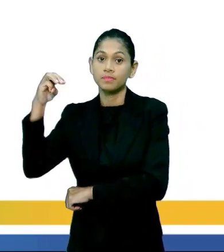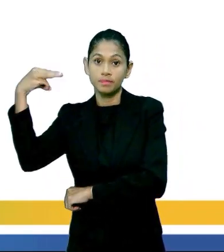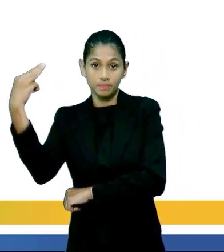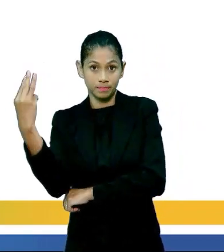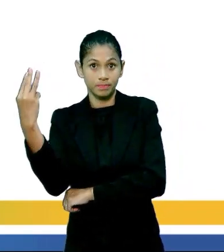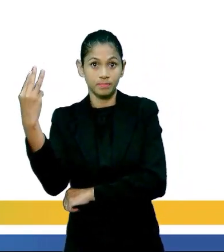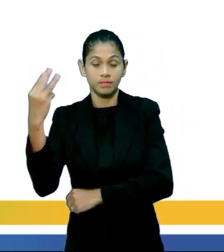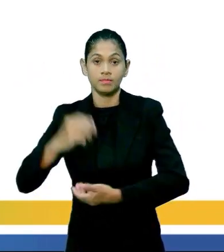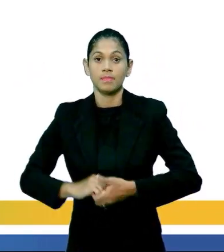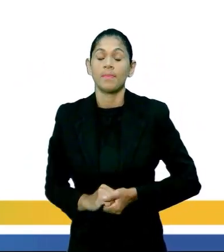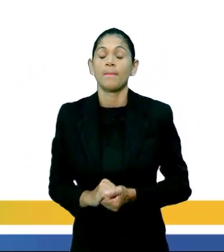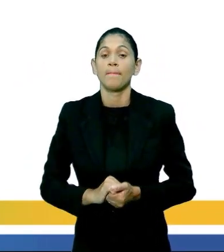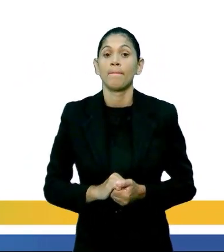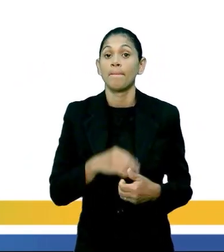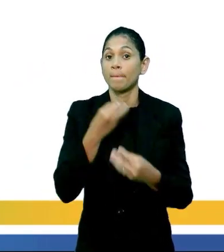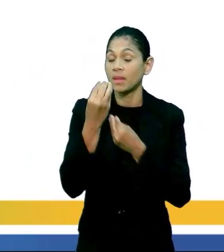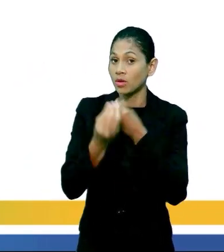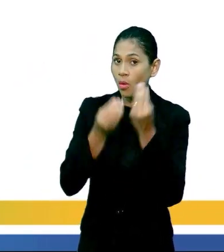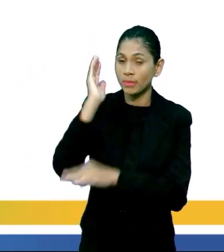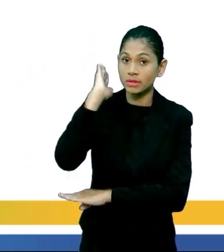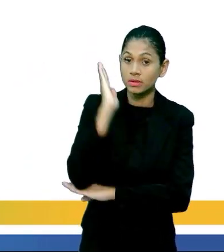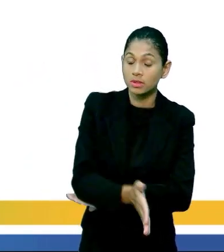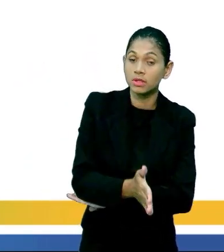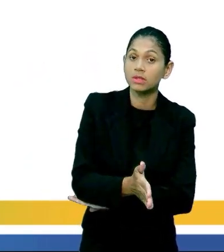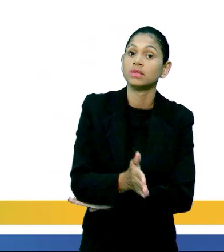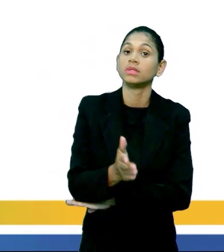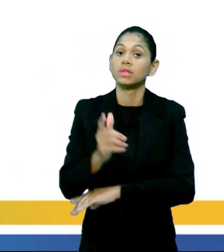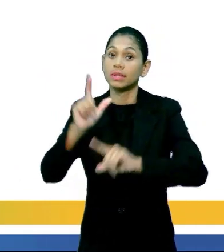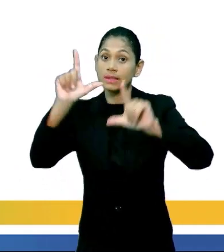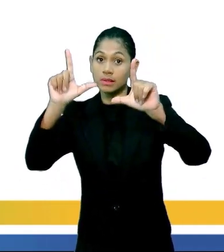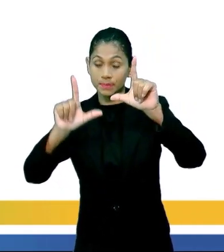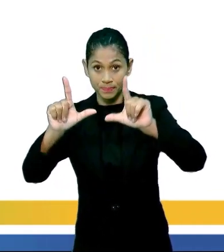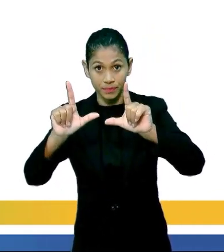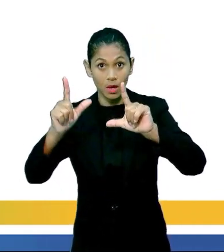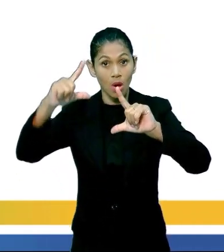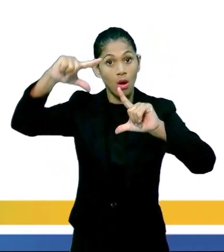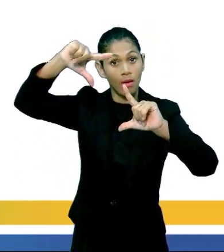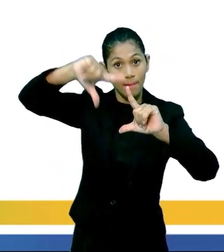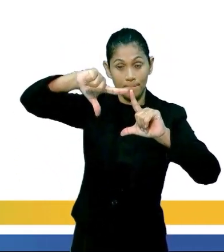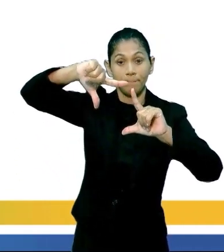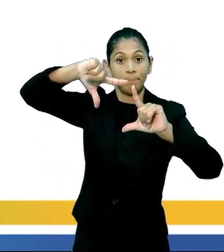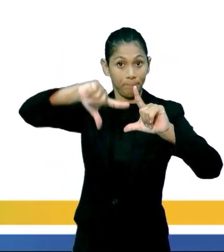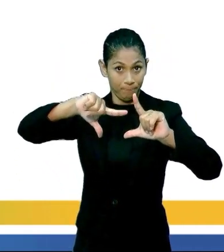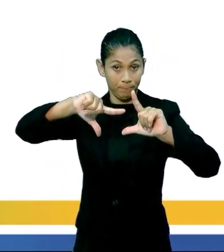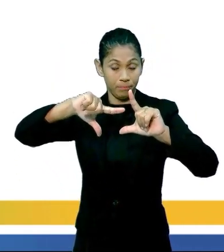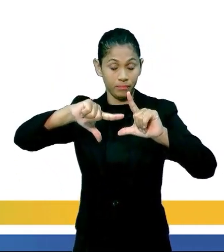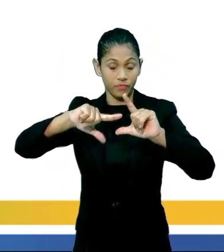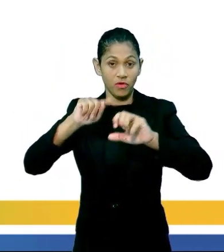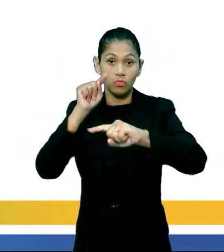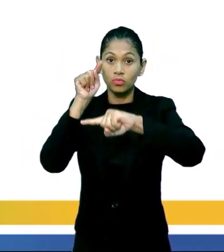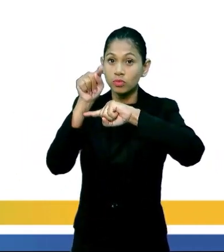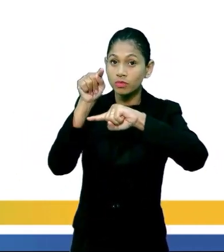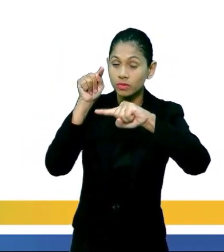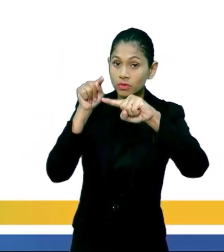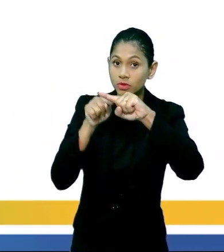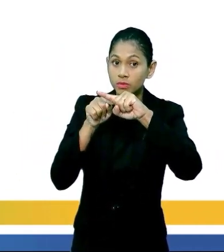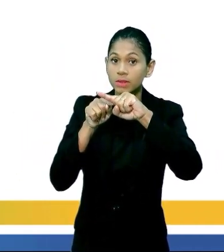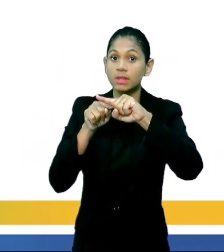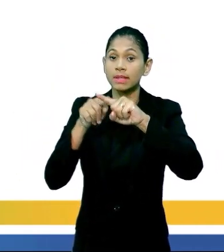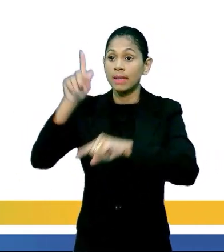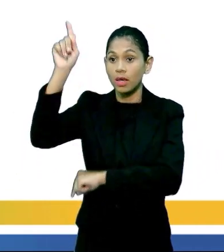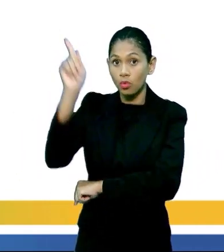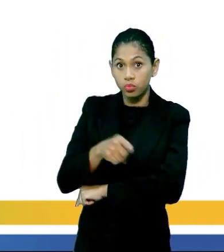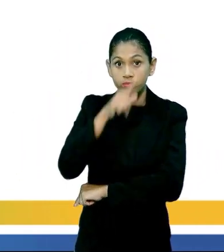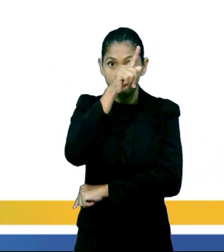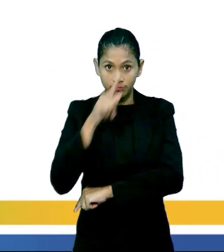cubo. Vamos lá, como é diretamente proporcional, nós vamos multiplicar de maneira cruzada, observe